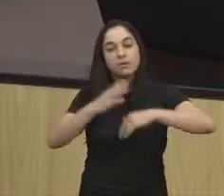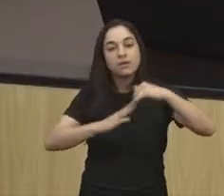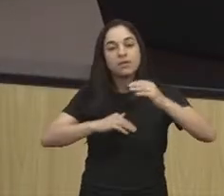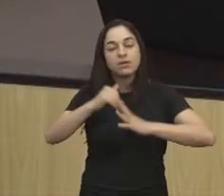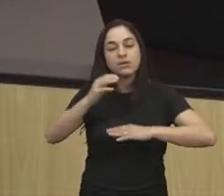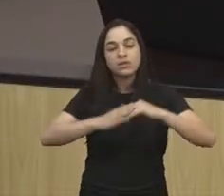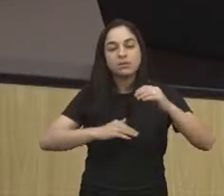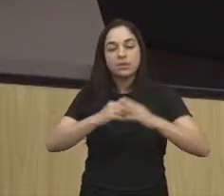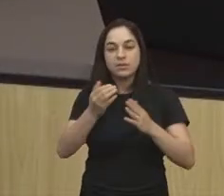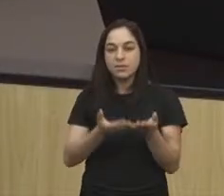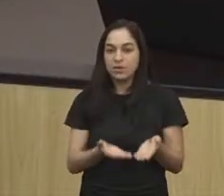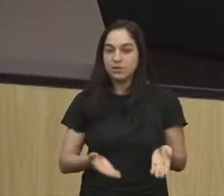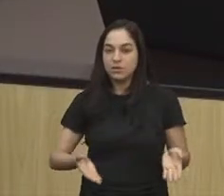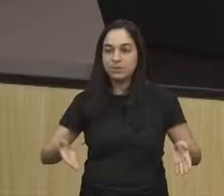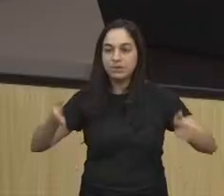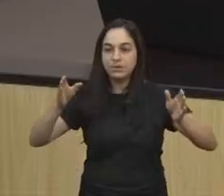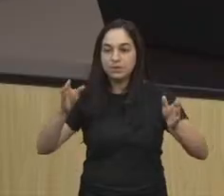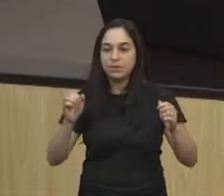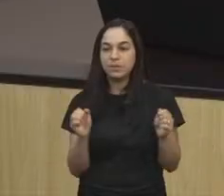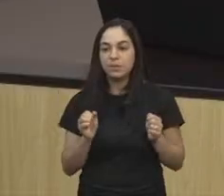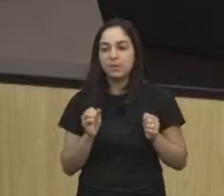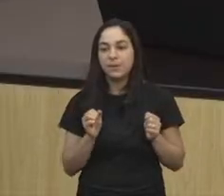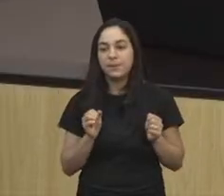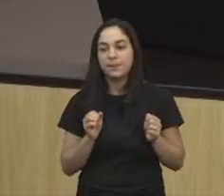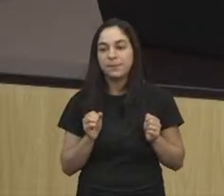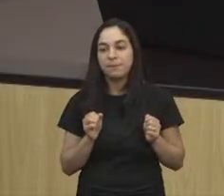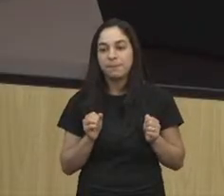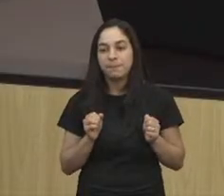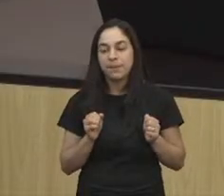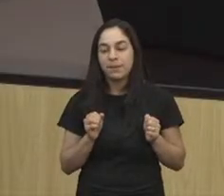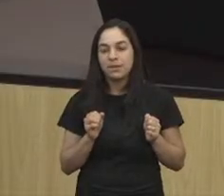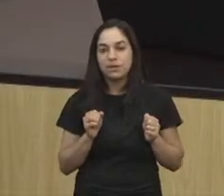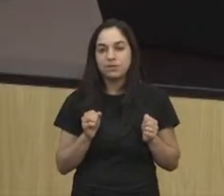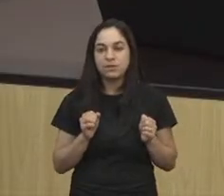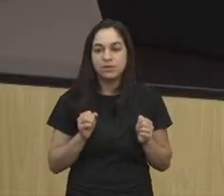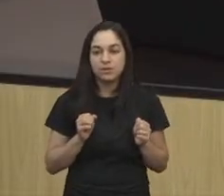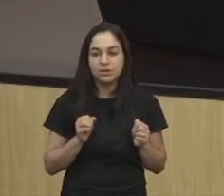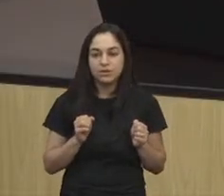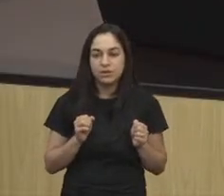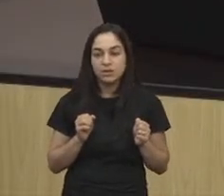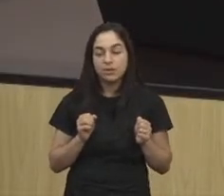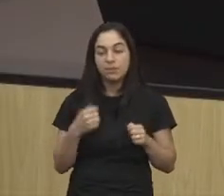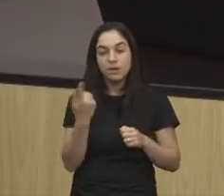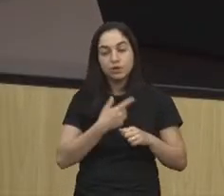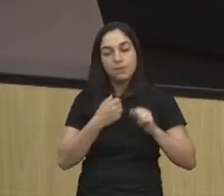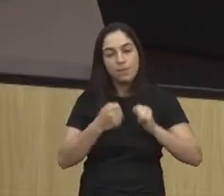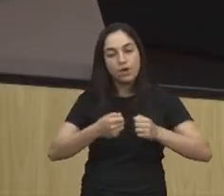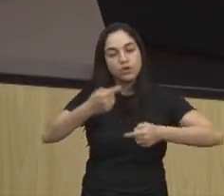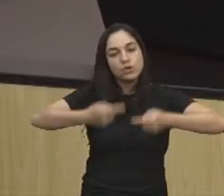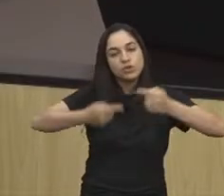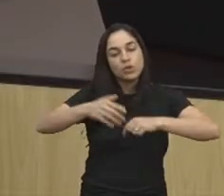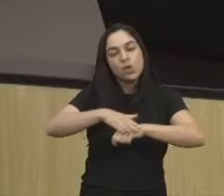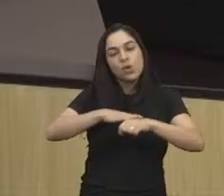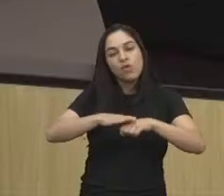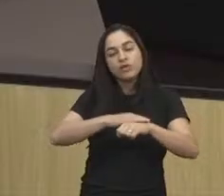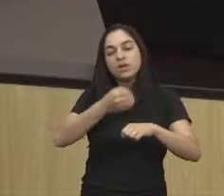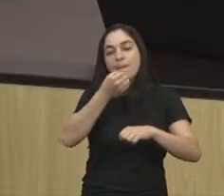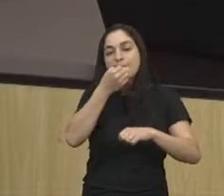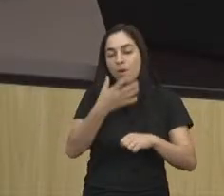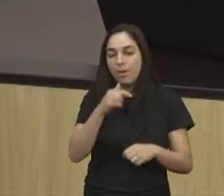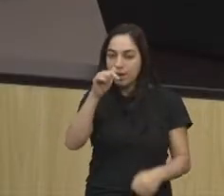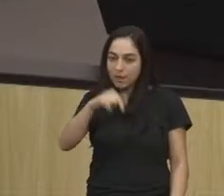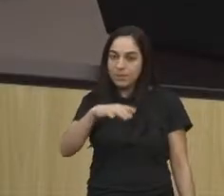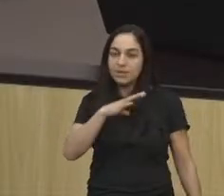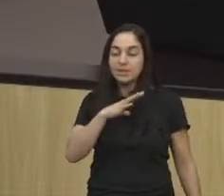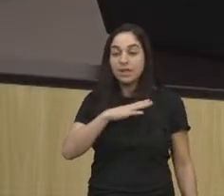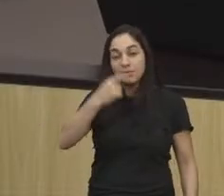caçambeiros, caminhoneiros. Eu acho que esse momento aqui é importante para a gente poder discutir boas políticas públicas para a cidade,